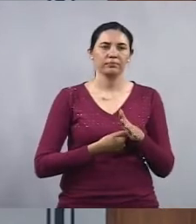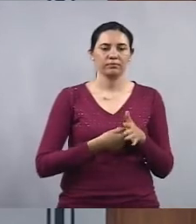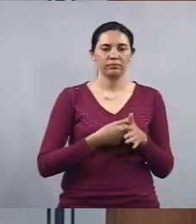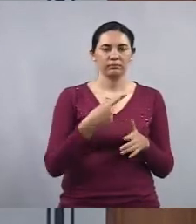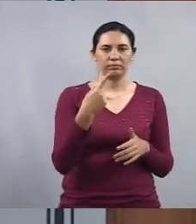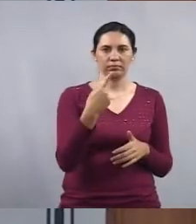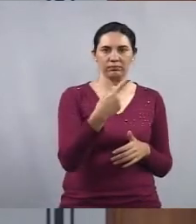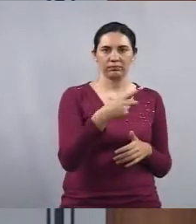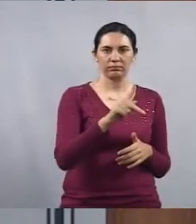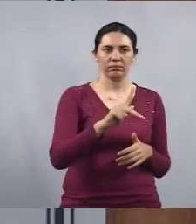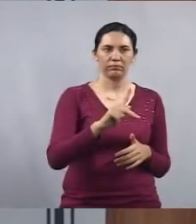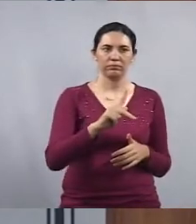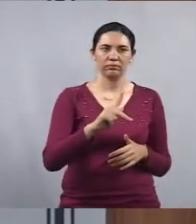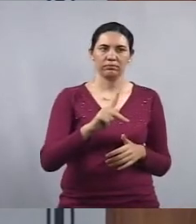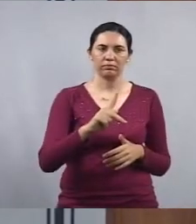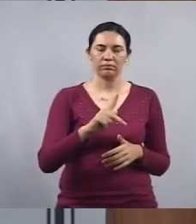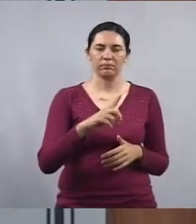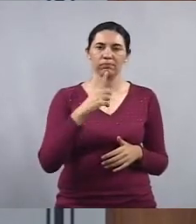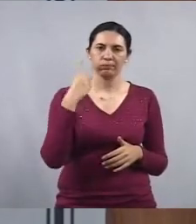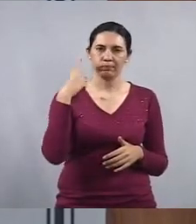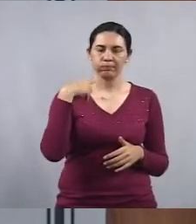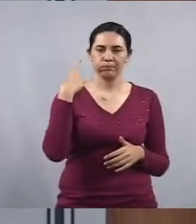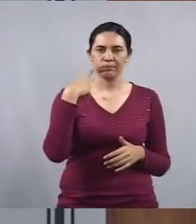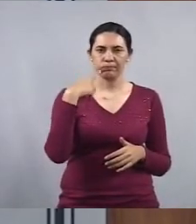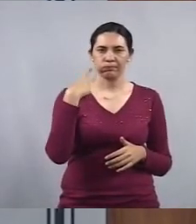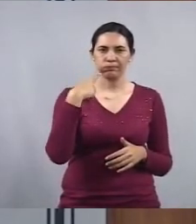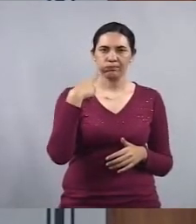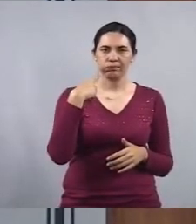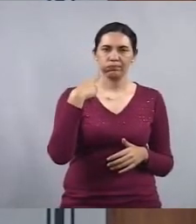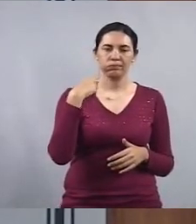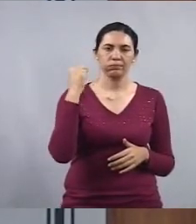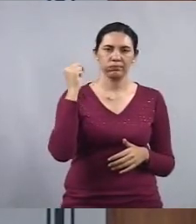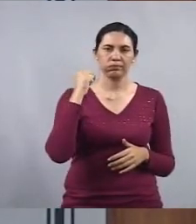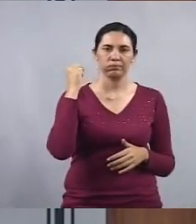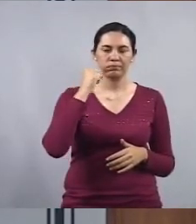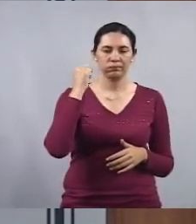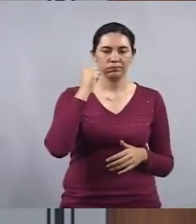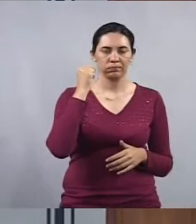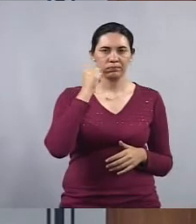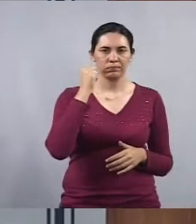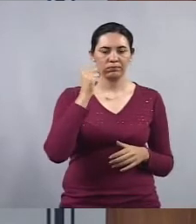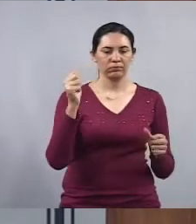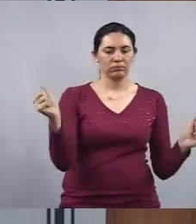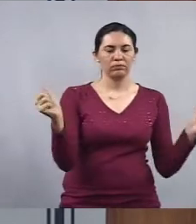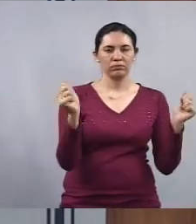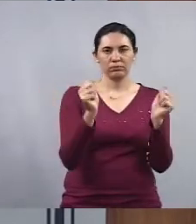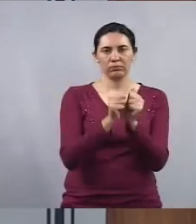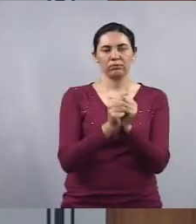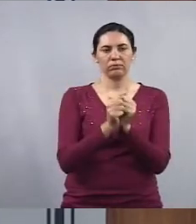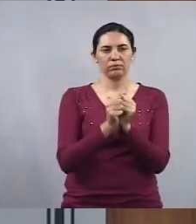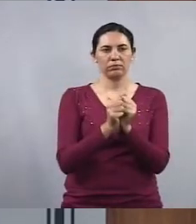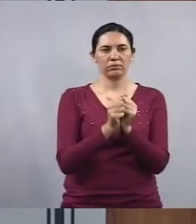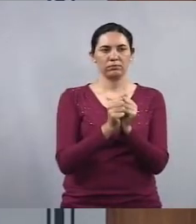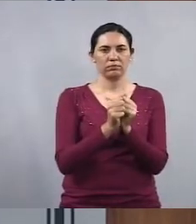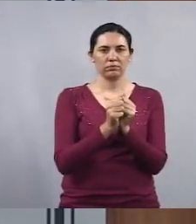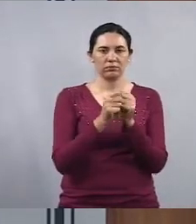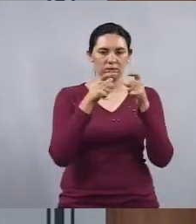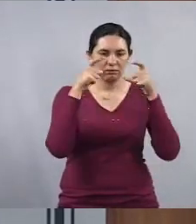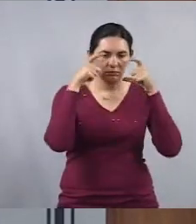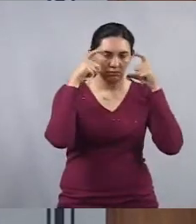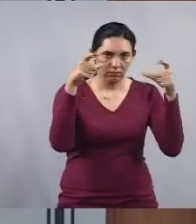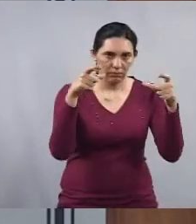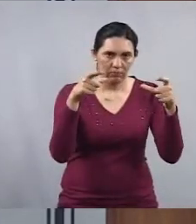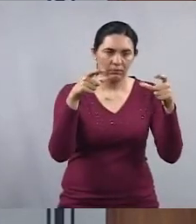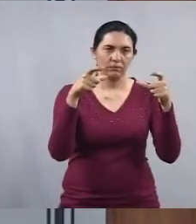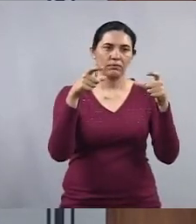seus e os seus deputados e senadores da sua volta que por por ganância